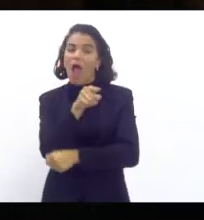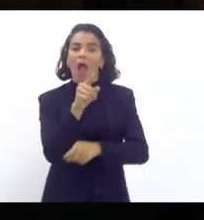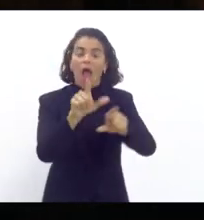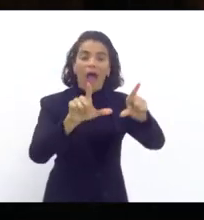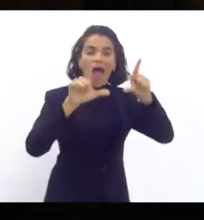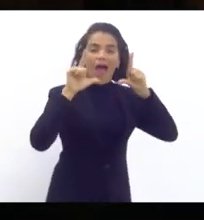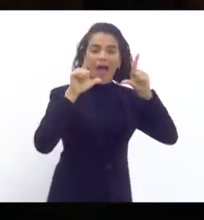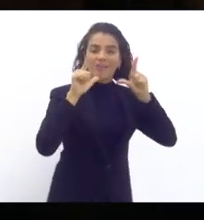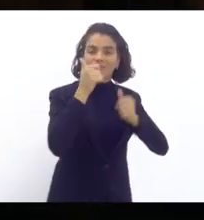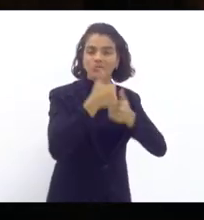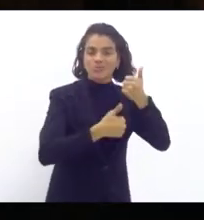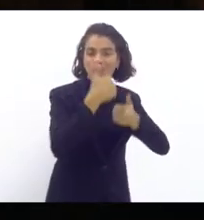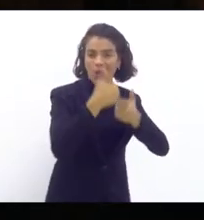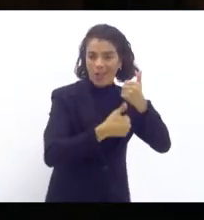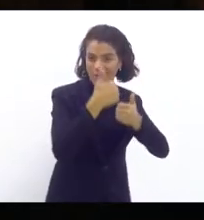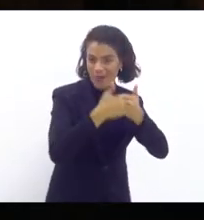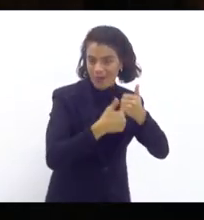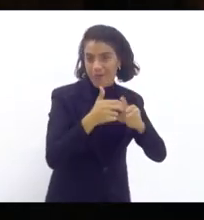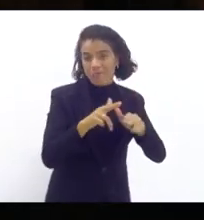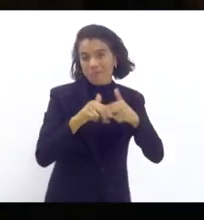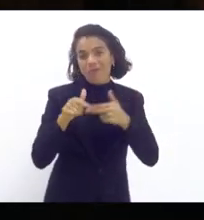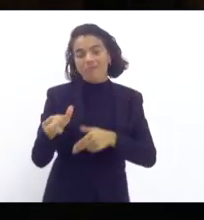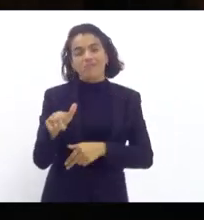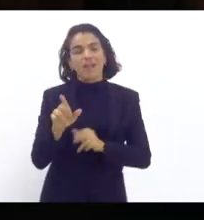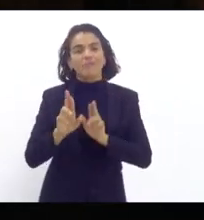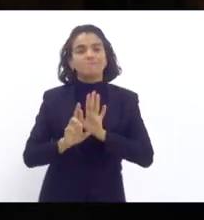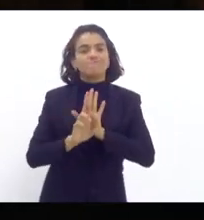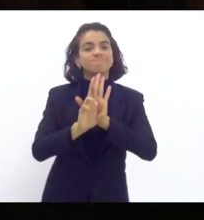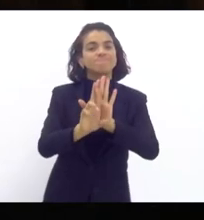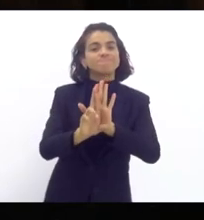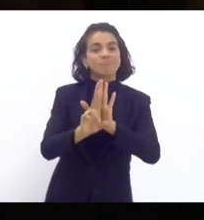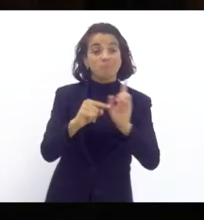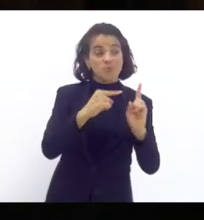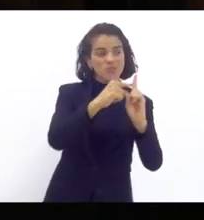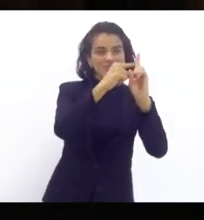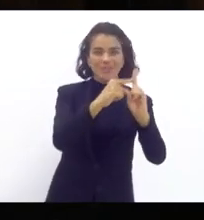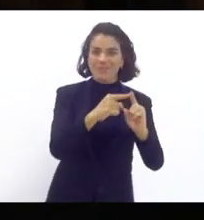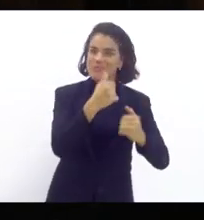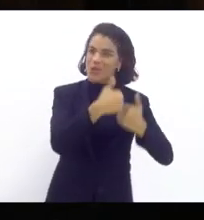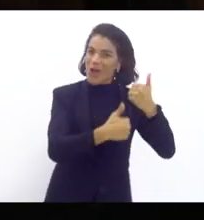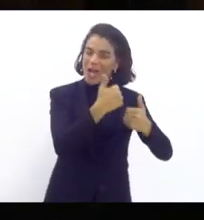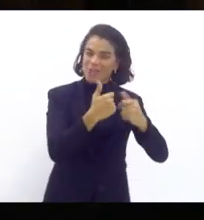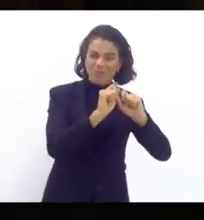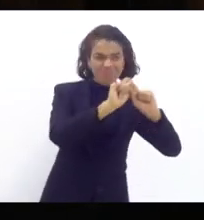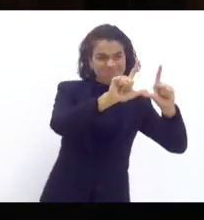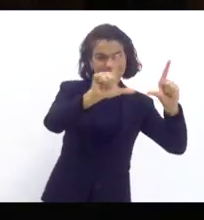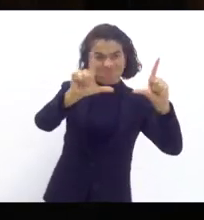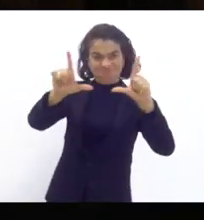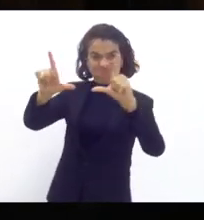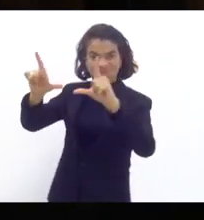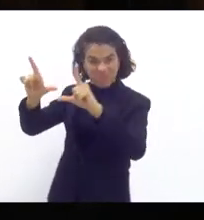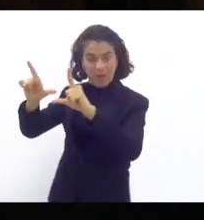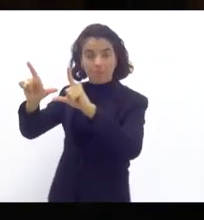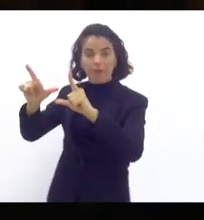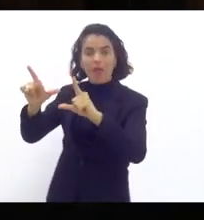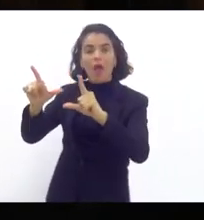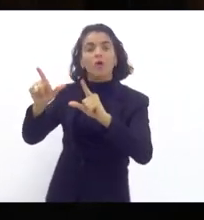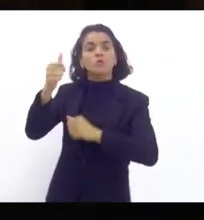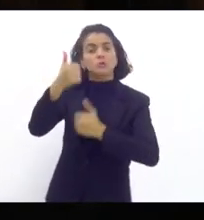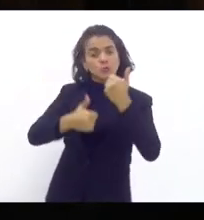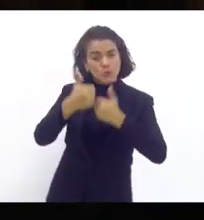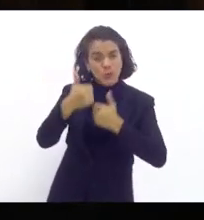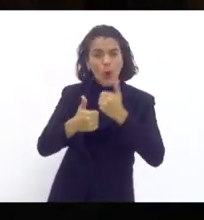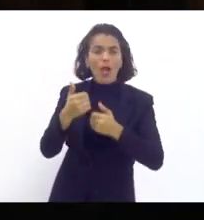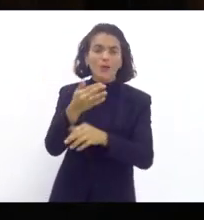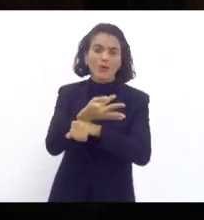que leva o nome do município de forma positiva para todos os lugares do mundo. Pois quando o jogador vem